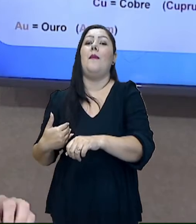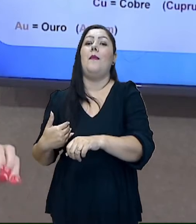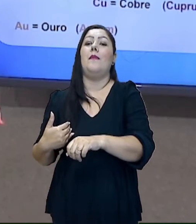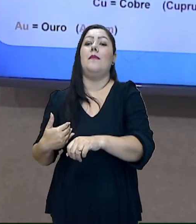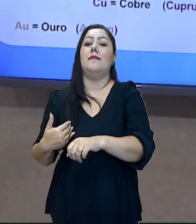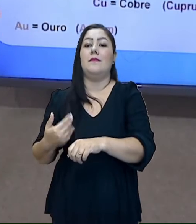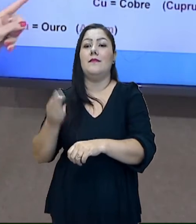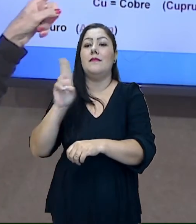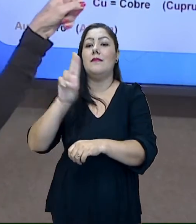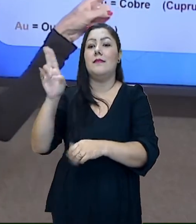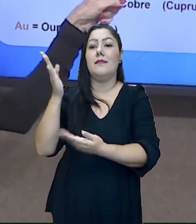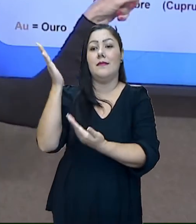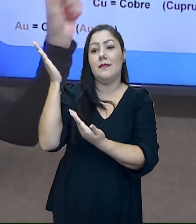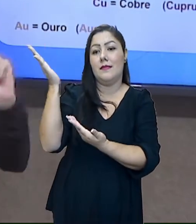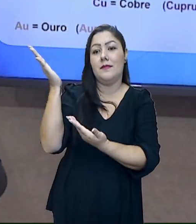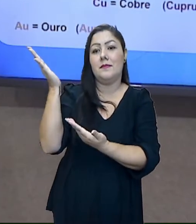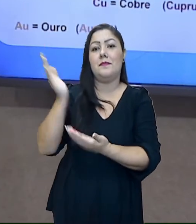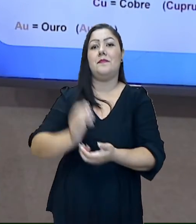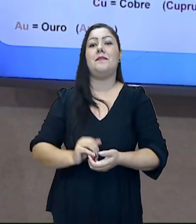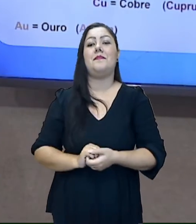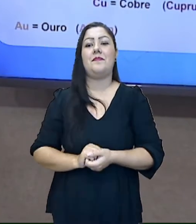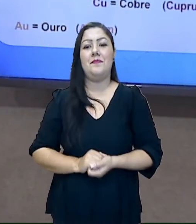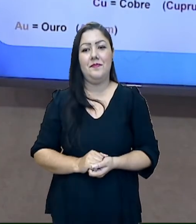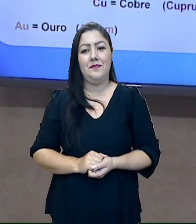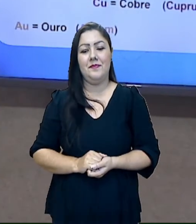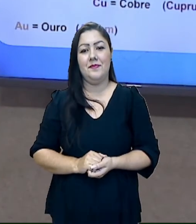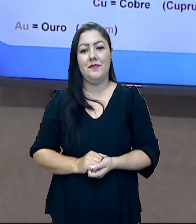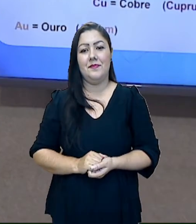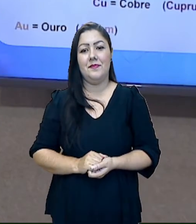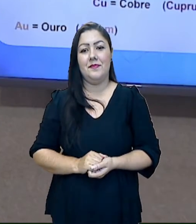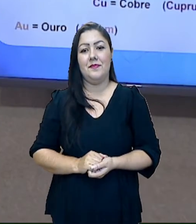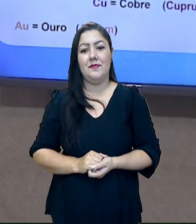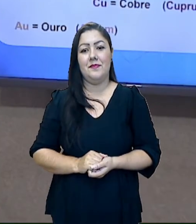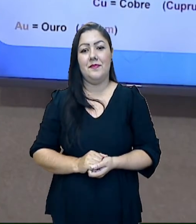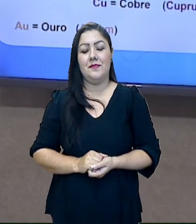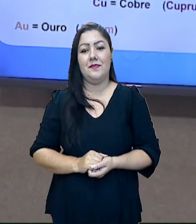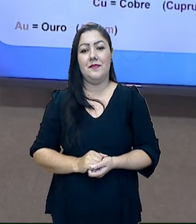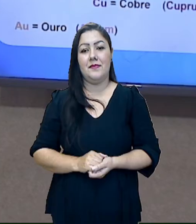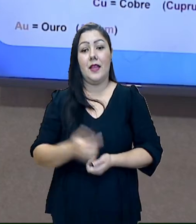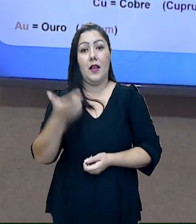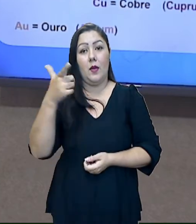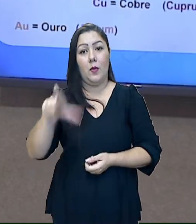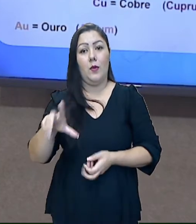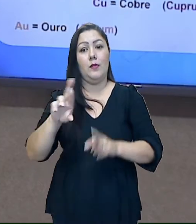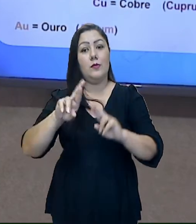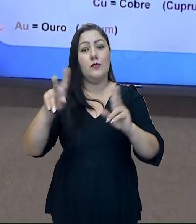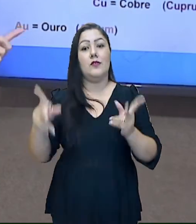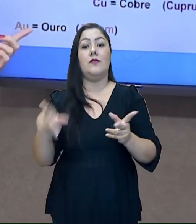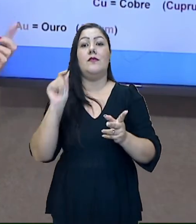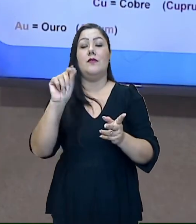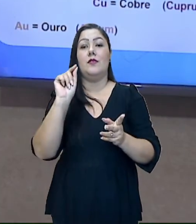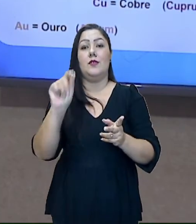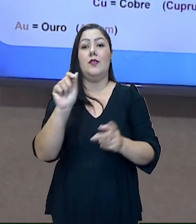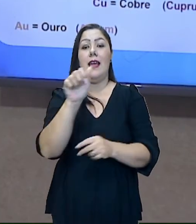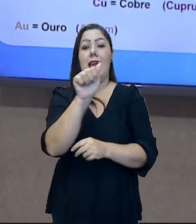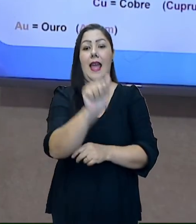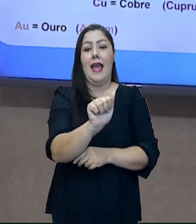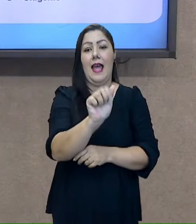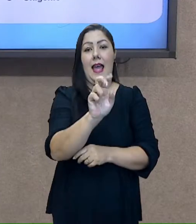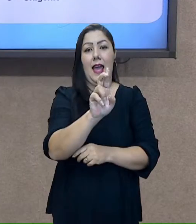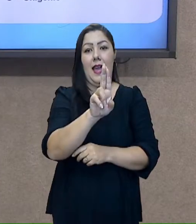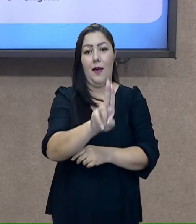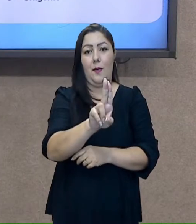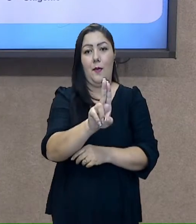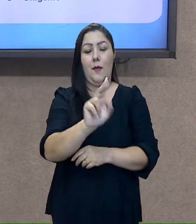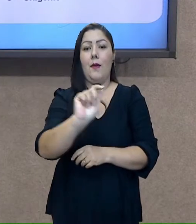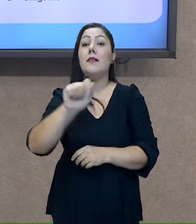argentum, por isso Ag. Outro que é bem diferente, ouro, o símbolo